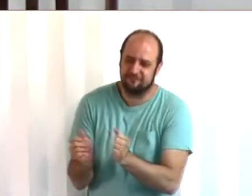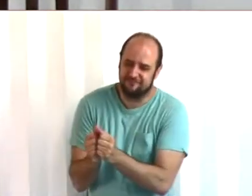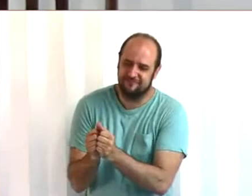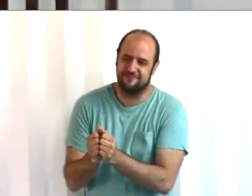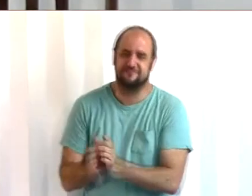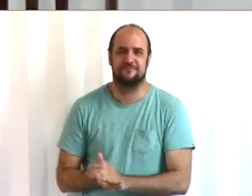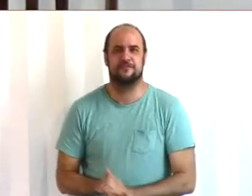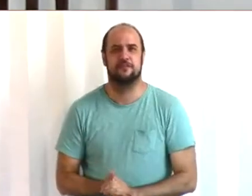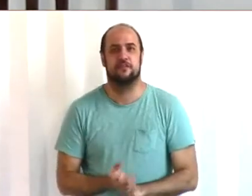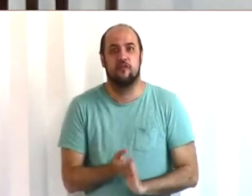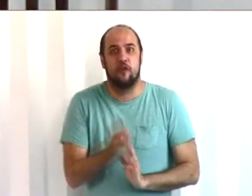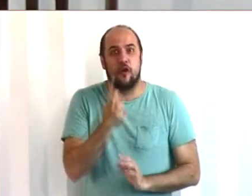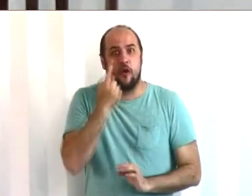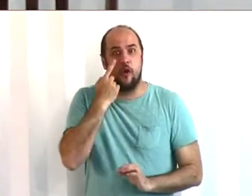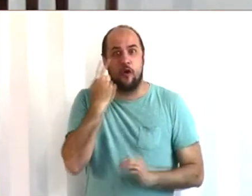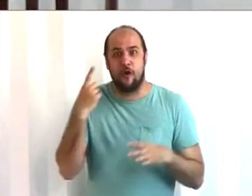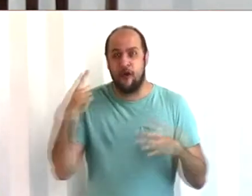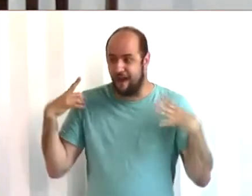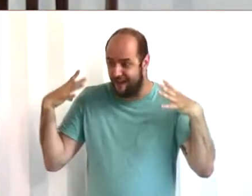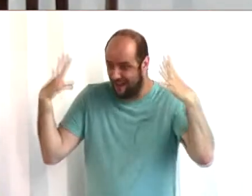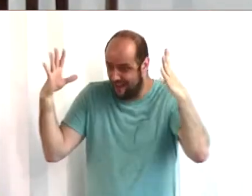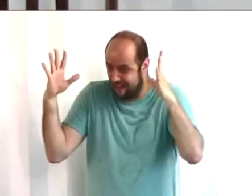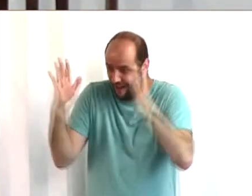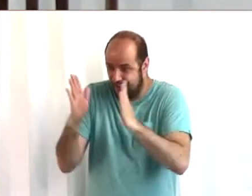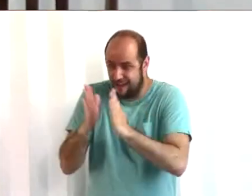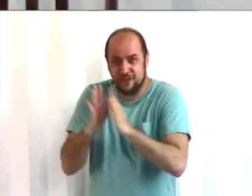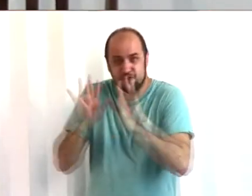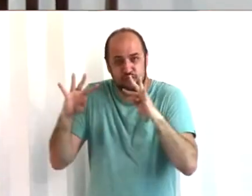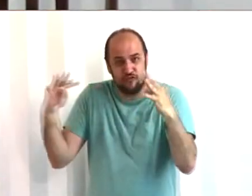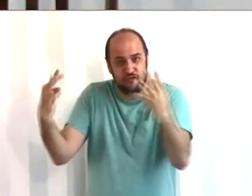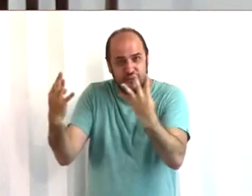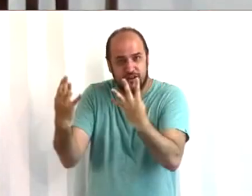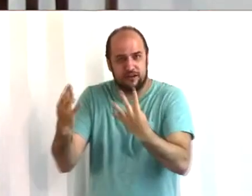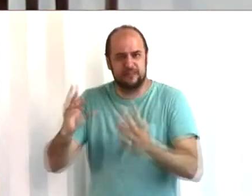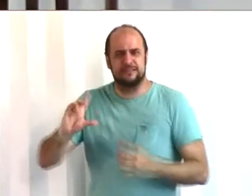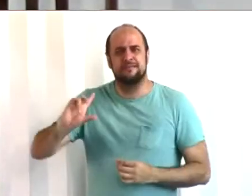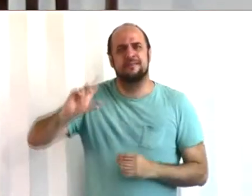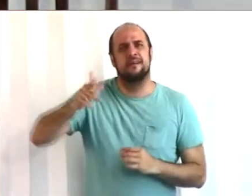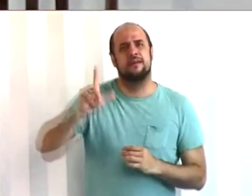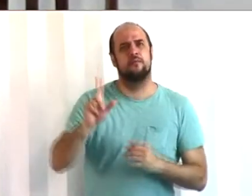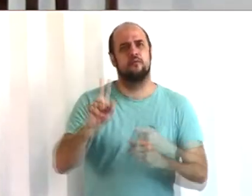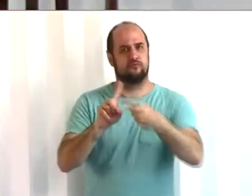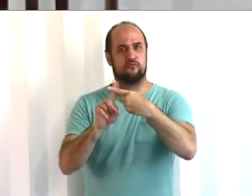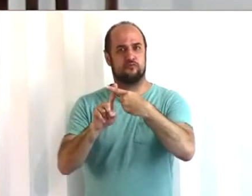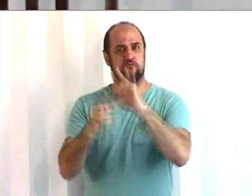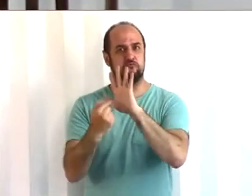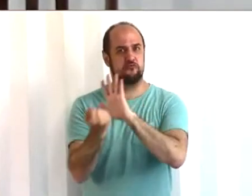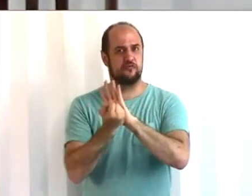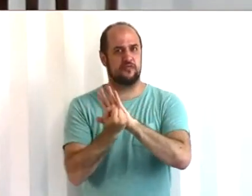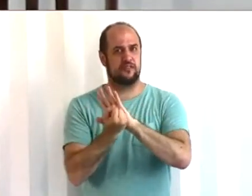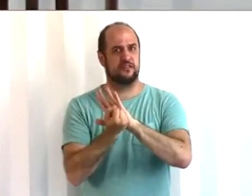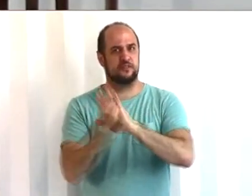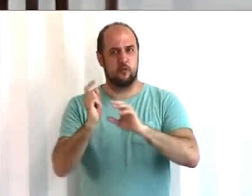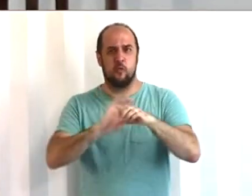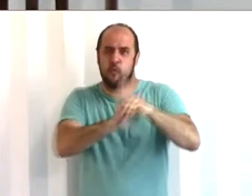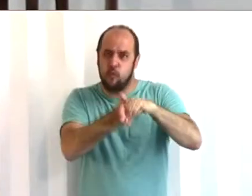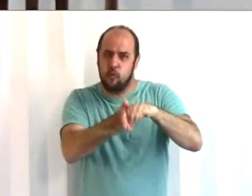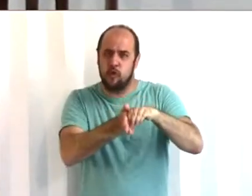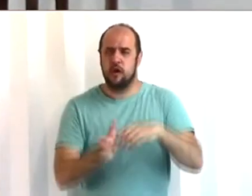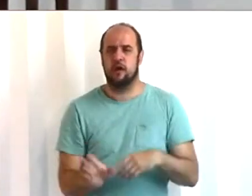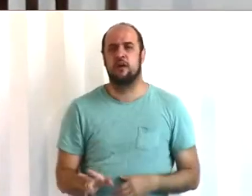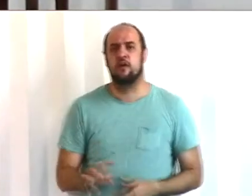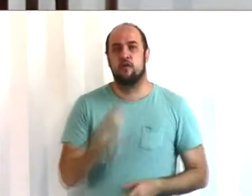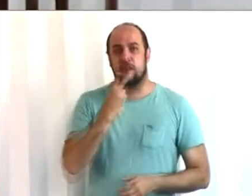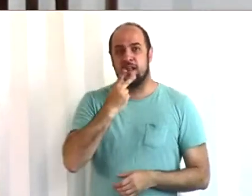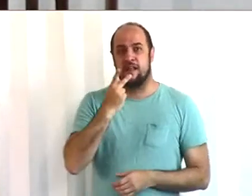Contemplado por anjos, porque depois da crucificação, lá no sepulcro, a palavra de Deus diz